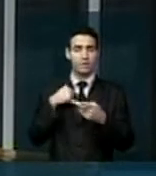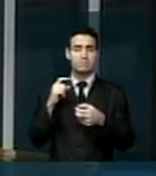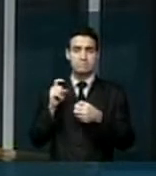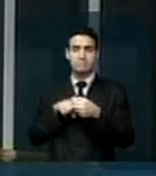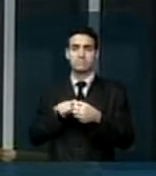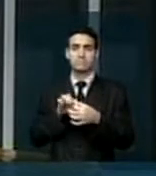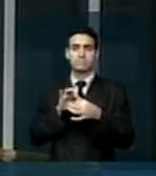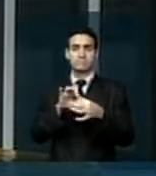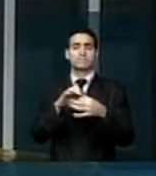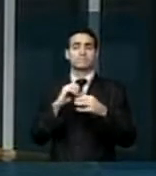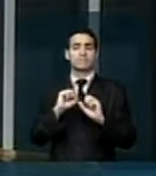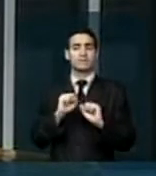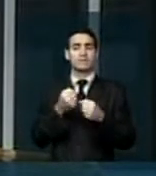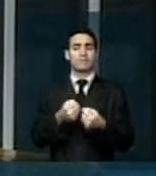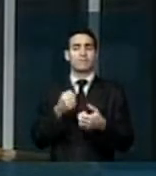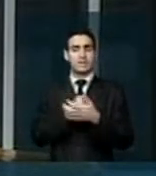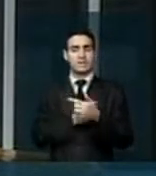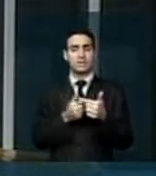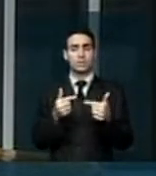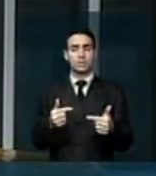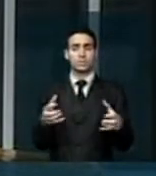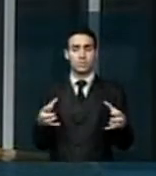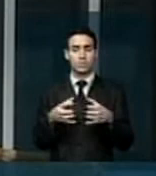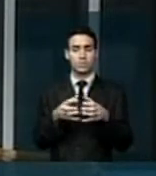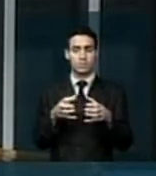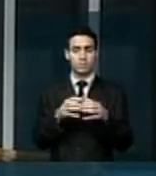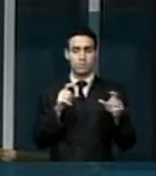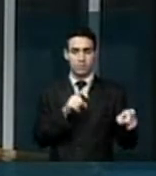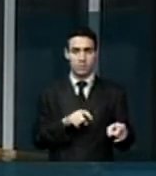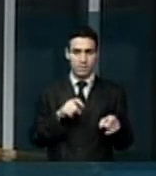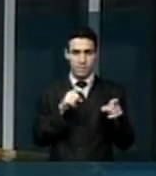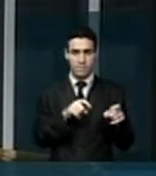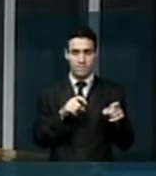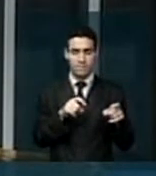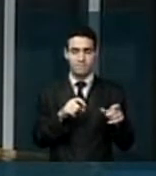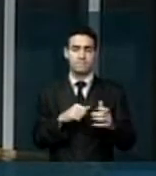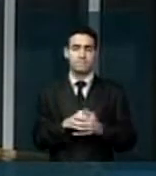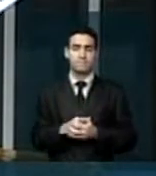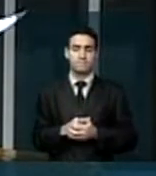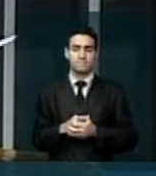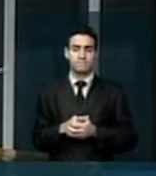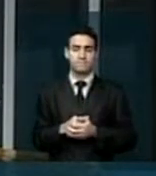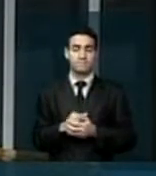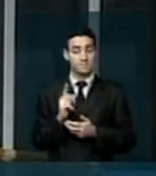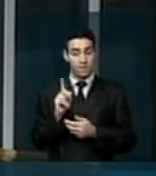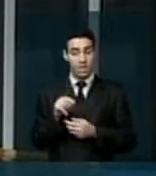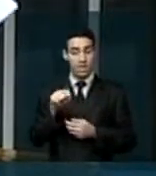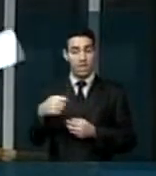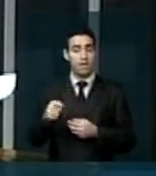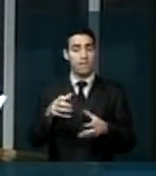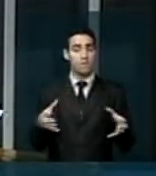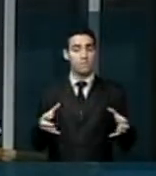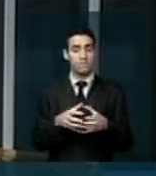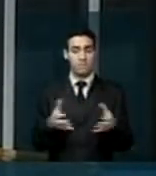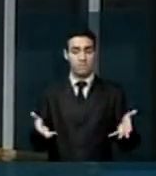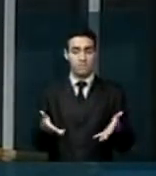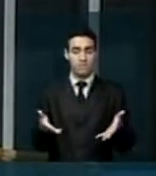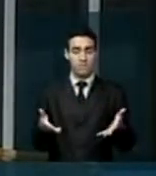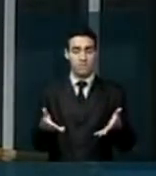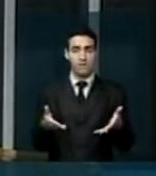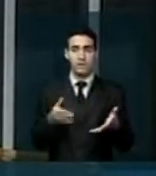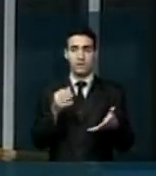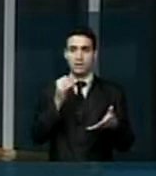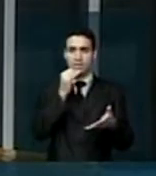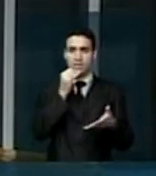solidária e em defesa dessa luta desse segmento rural. É um segmento que hoje ele